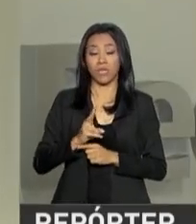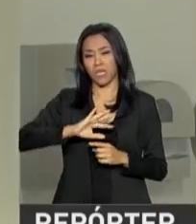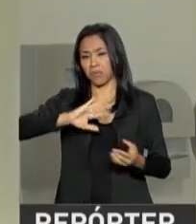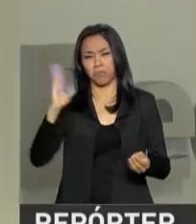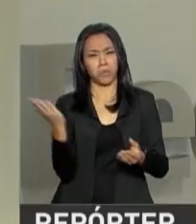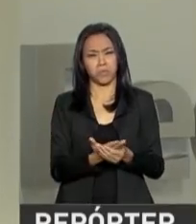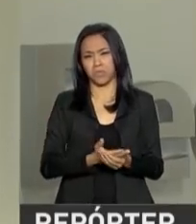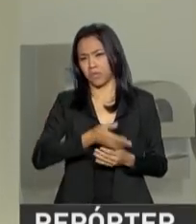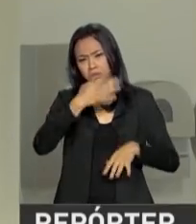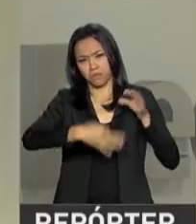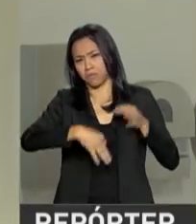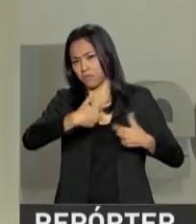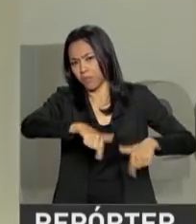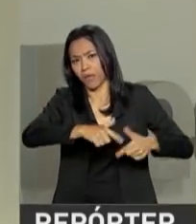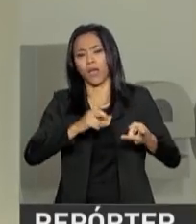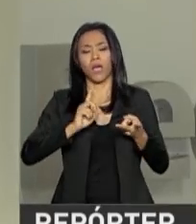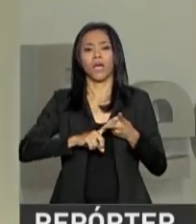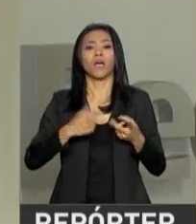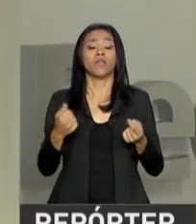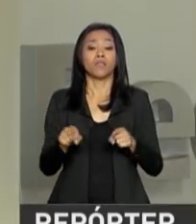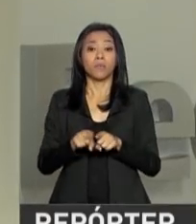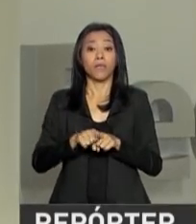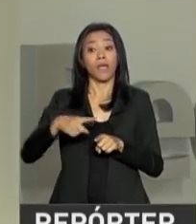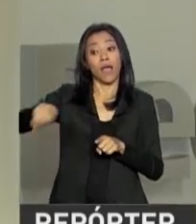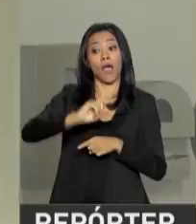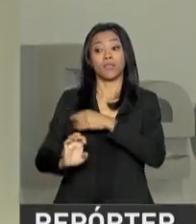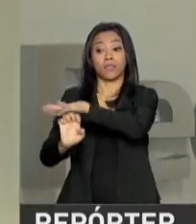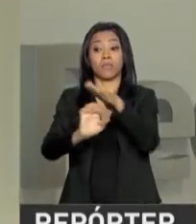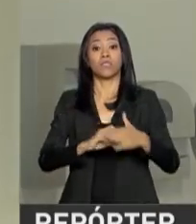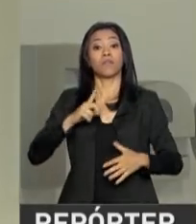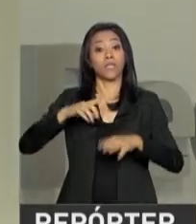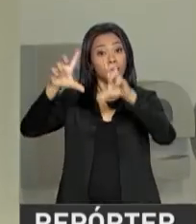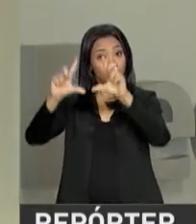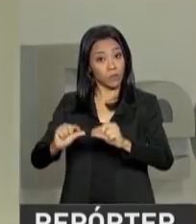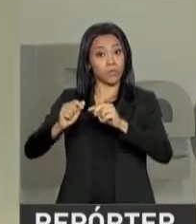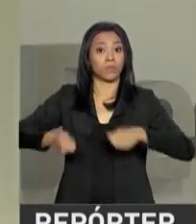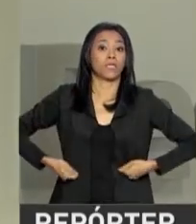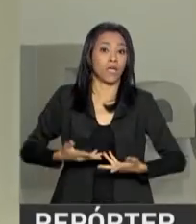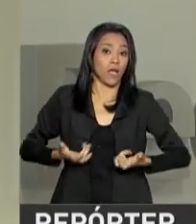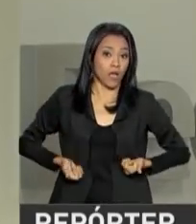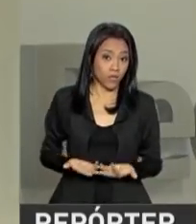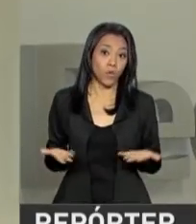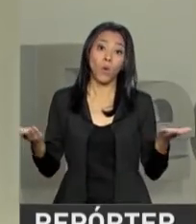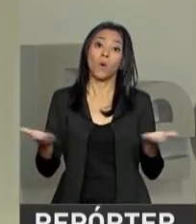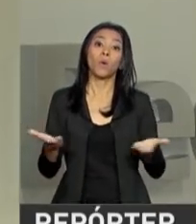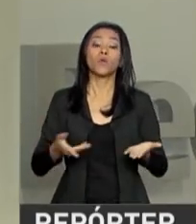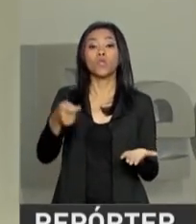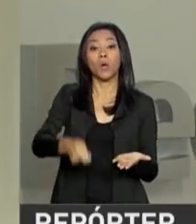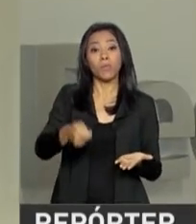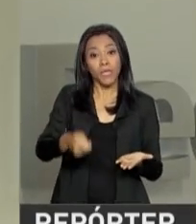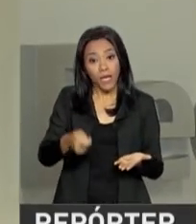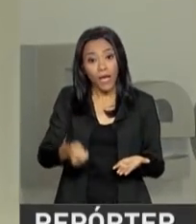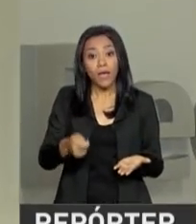previdenciários e tributários as empresas terão redução significativa de custos pois hoje elas estão obrigadas a transmitir